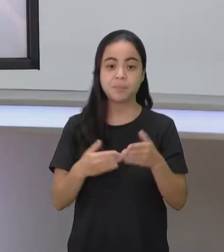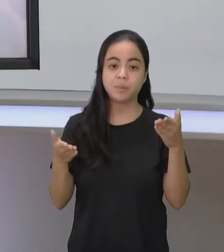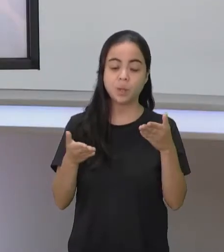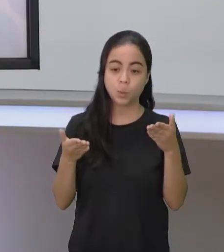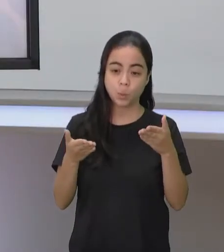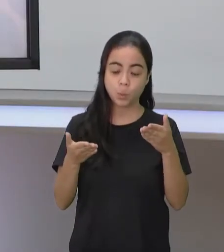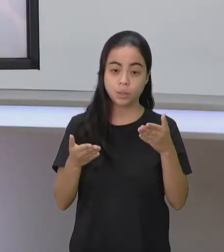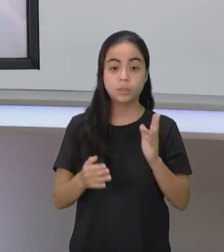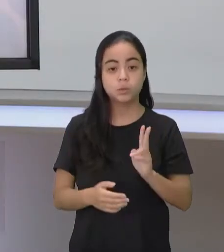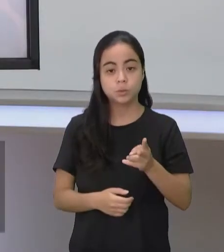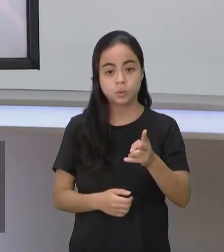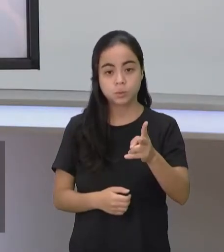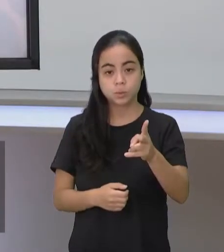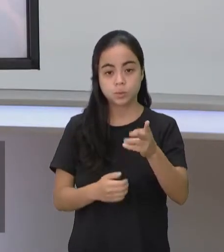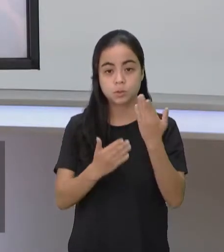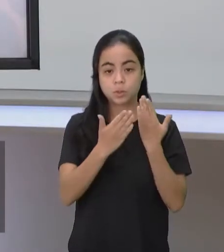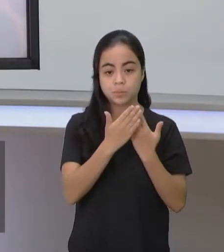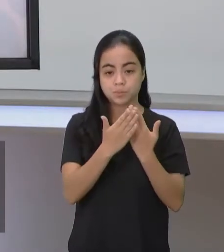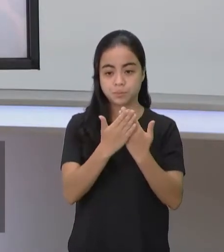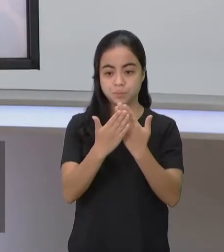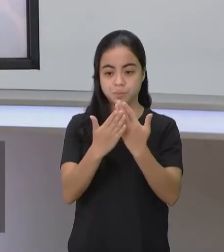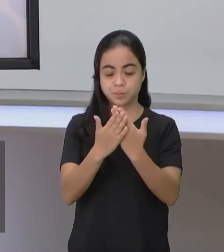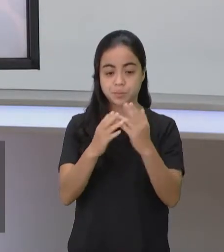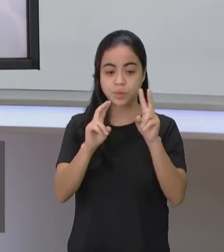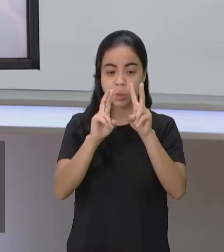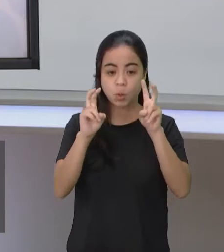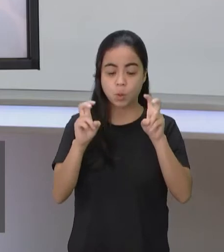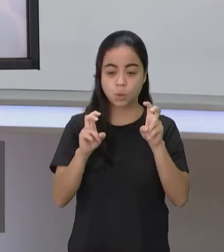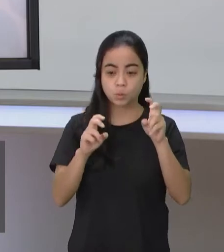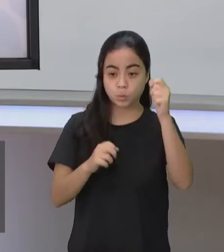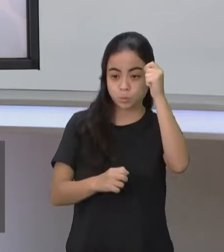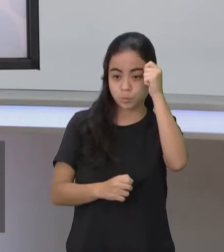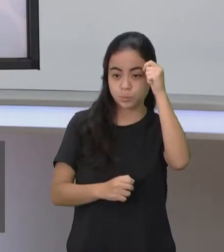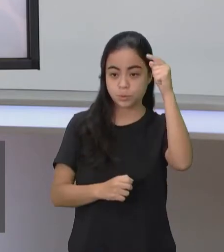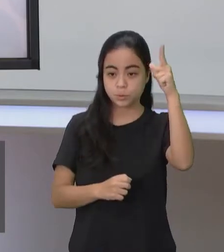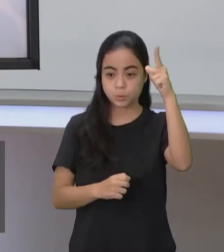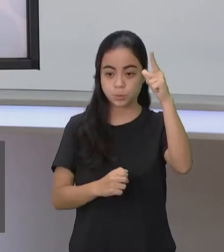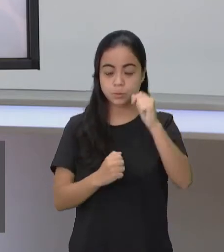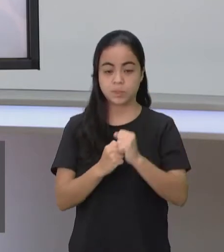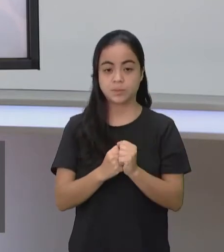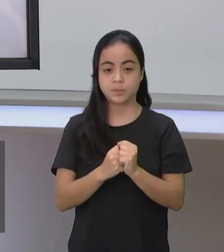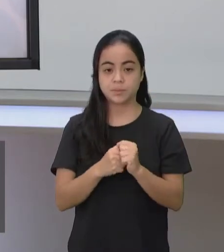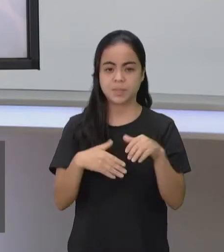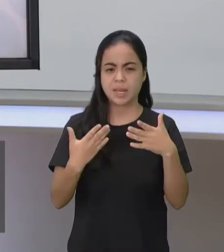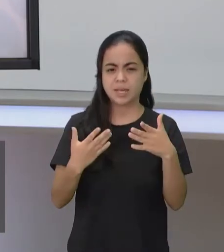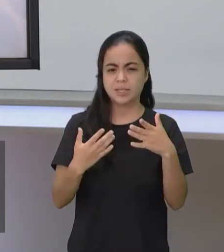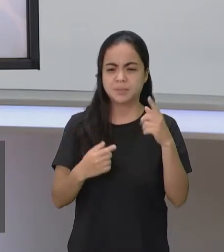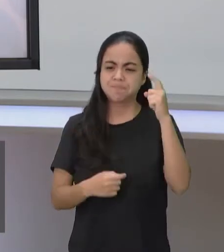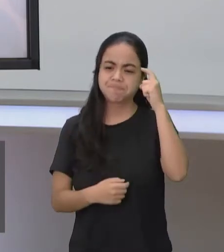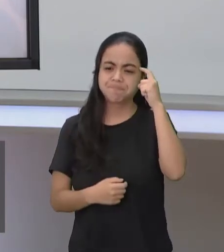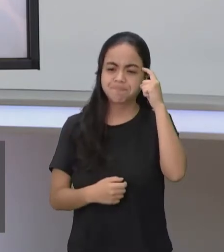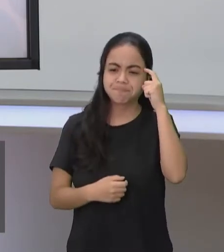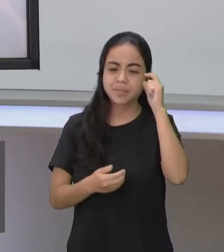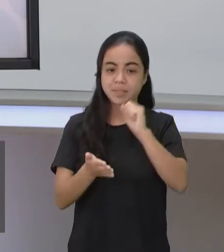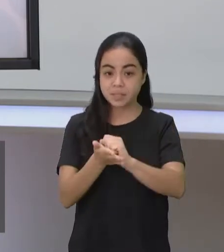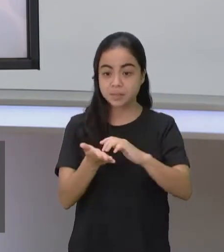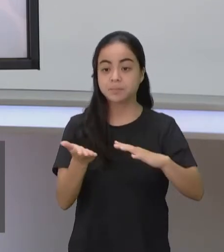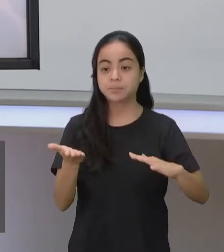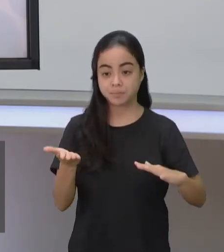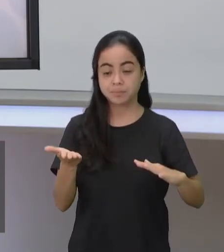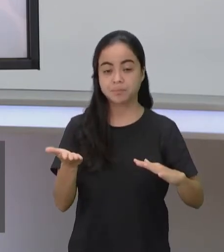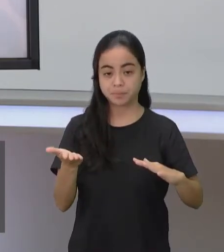gente vai continuar, né, a nossa aula aí falando sobre cultura, né? Querendo ou não, se a gente for pensar, a nossa atividade,